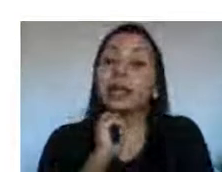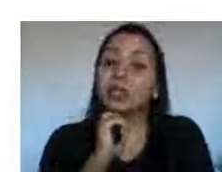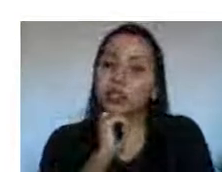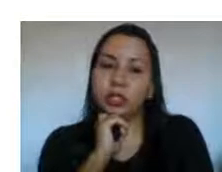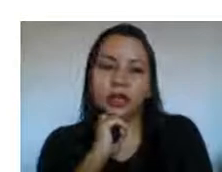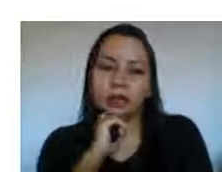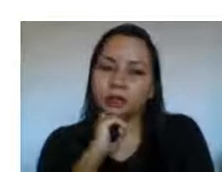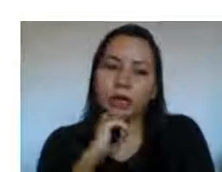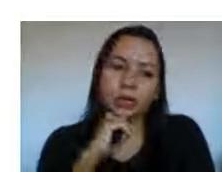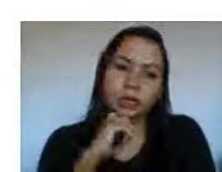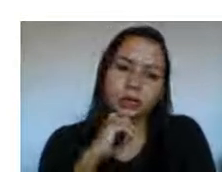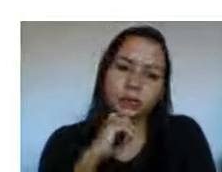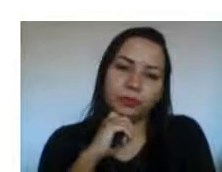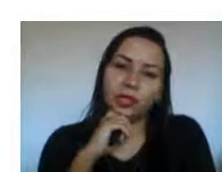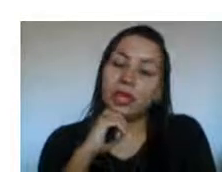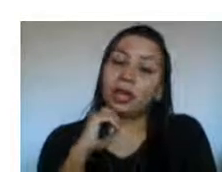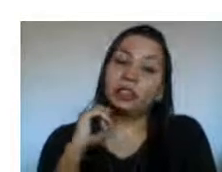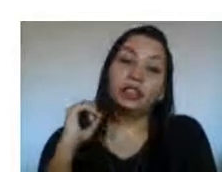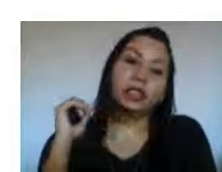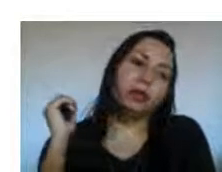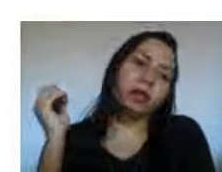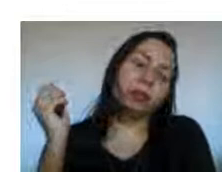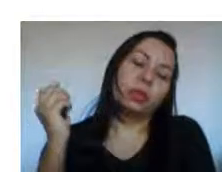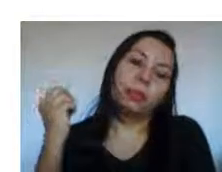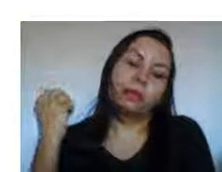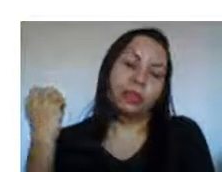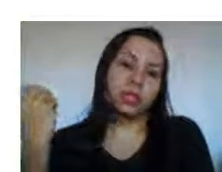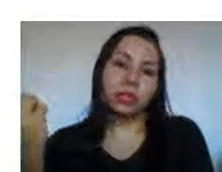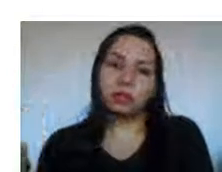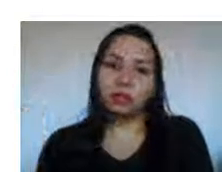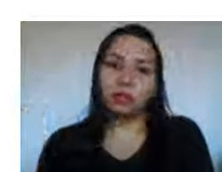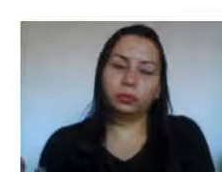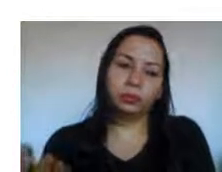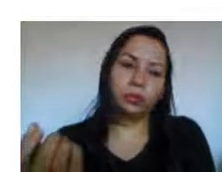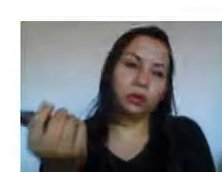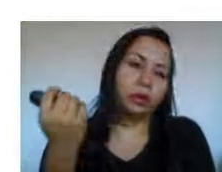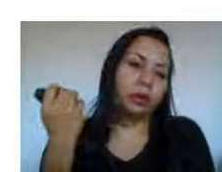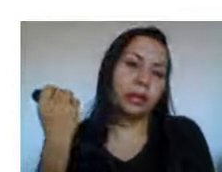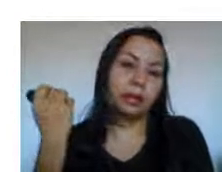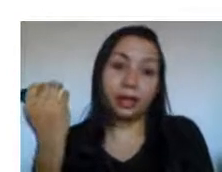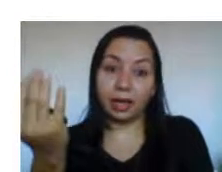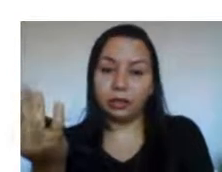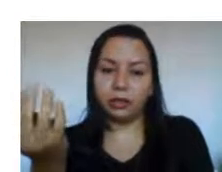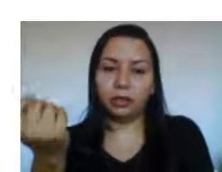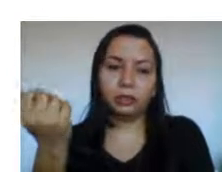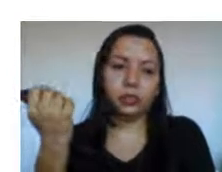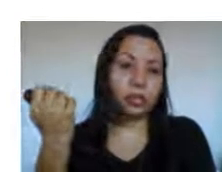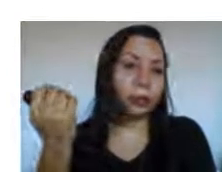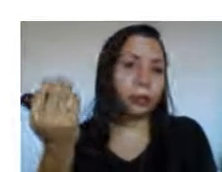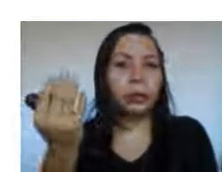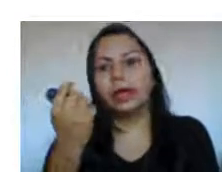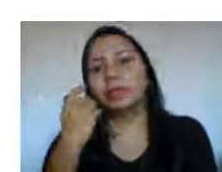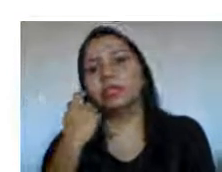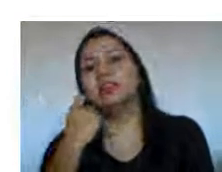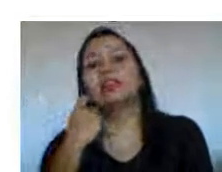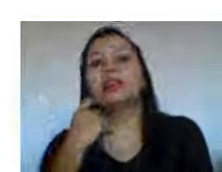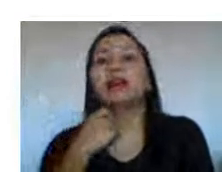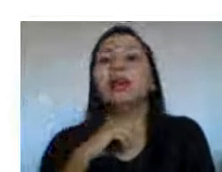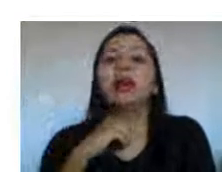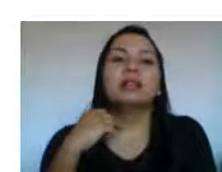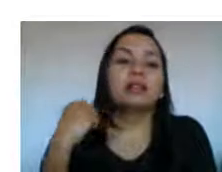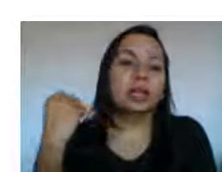O que que a gente tem nessas imagens? A gente tem o quê? Uma vegetação da Caatinga. A gente tem um bioma